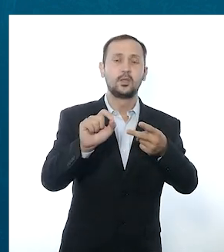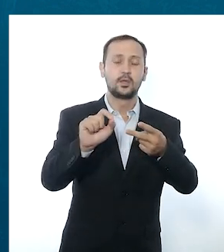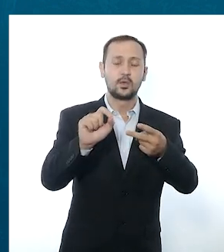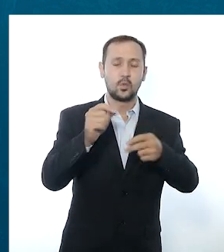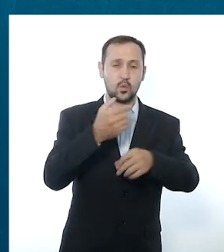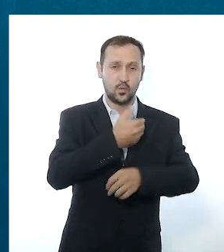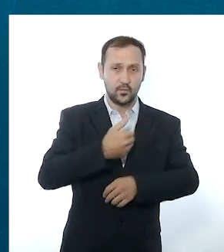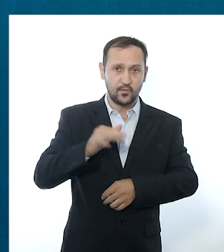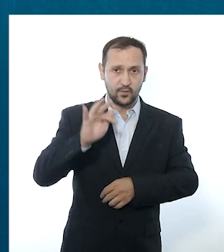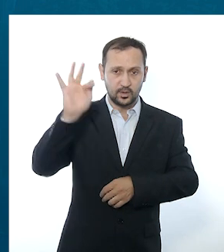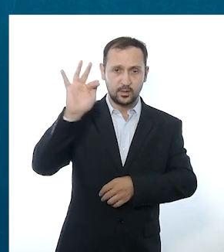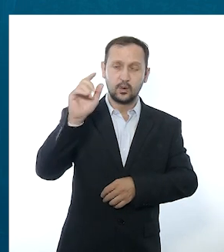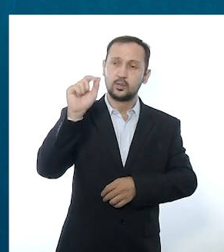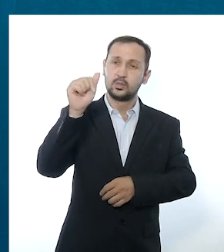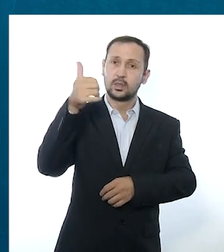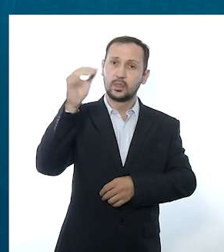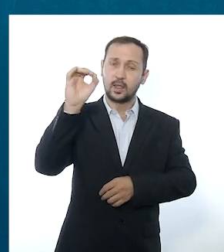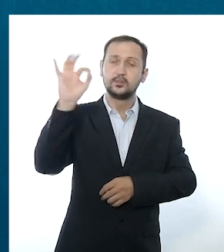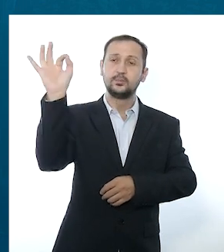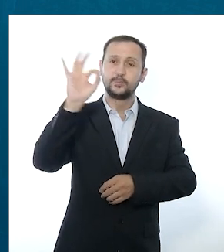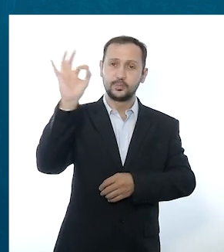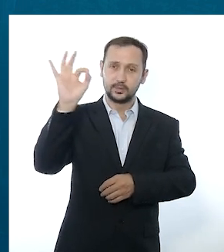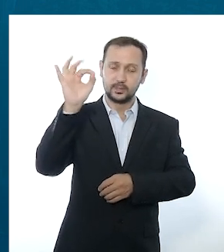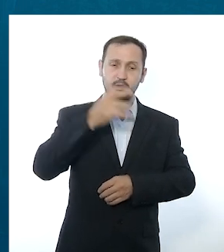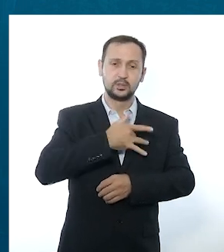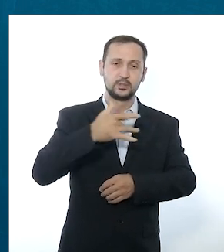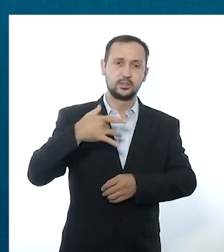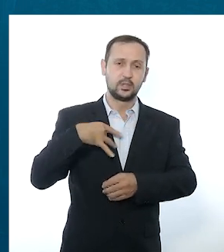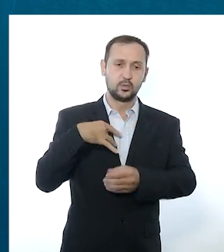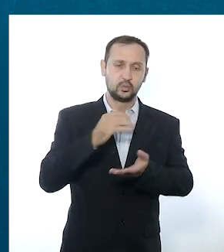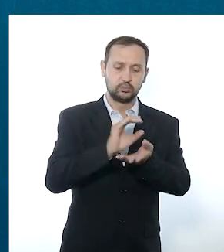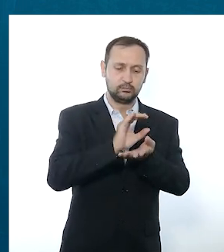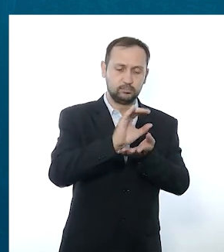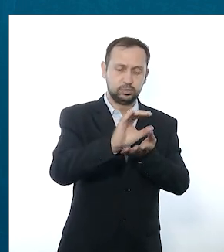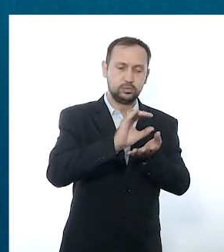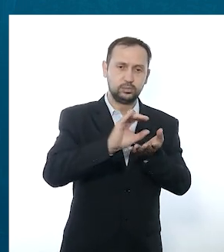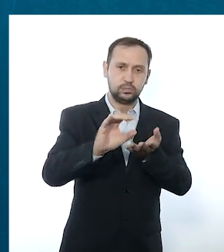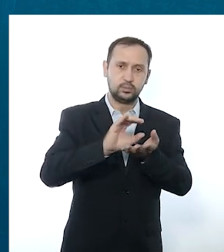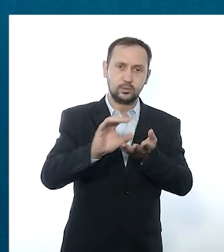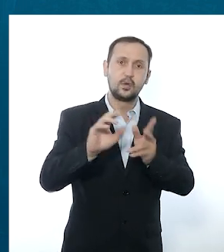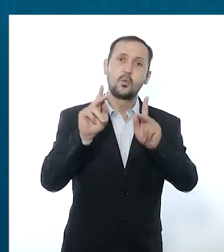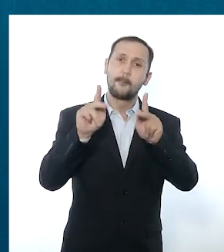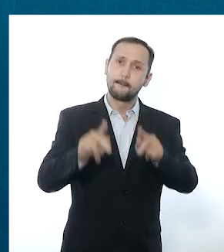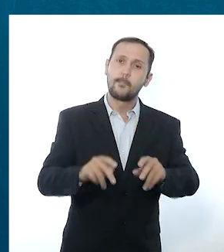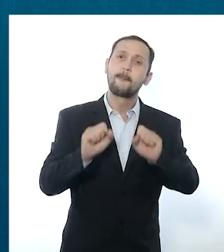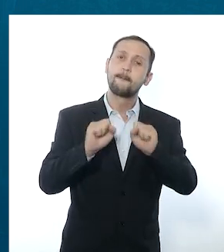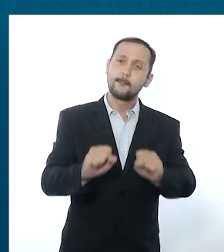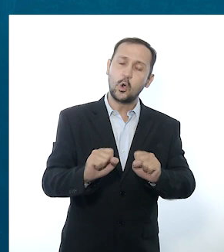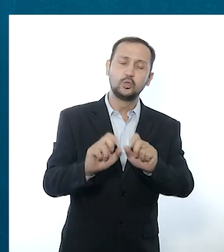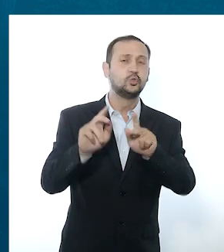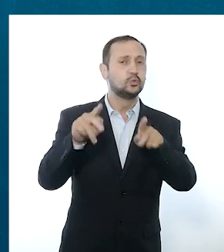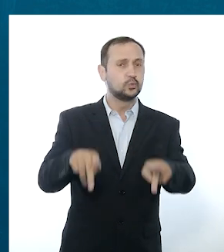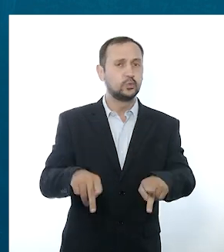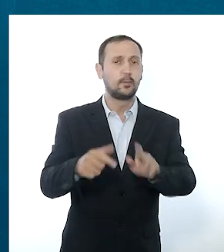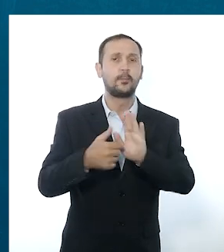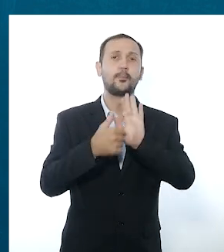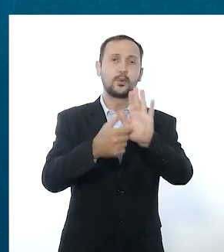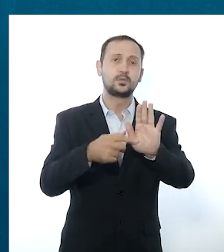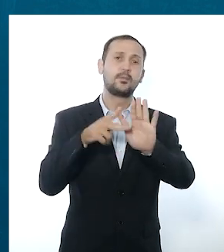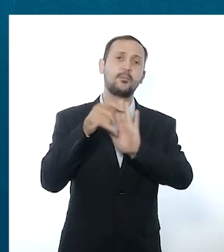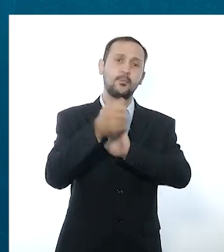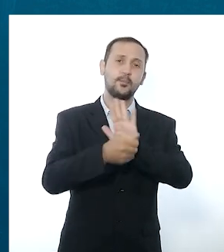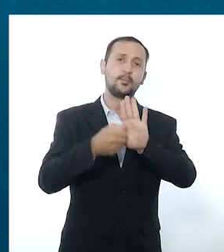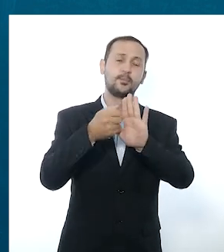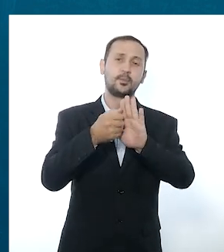menos 10% da arrecadação em saúde e que a população pode, de maneira coletiva, apresentar projetos de emenda